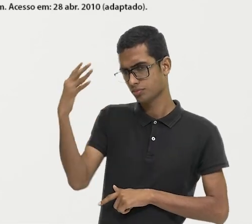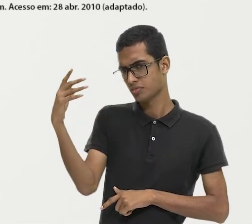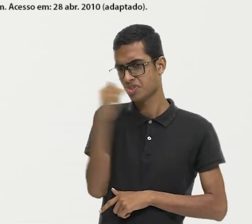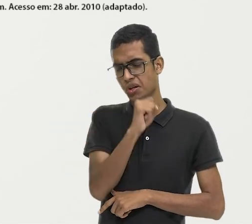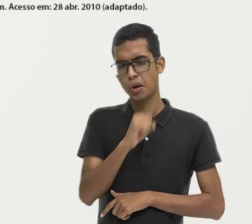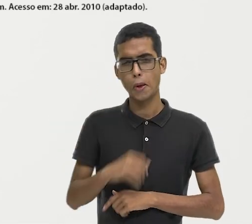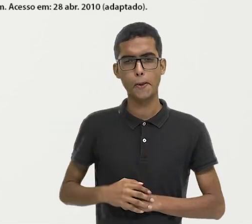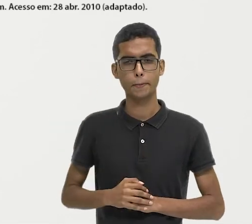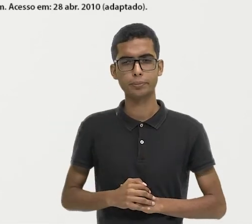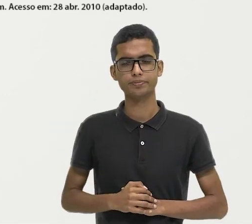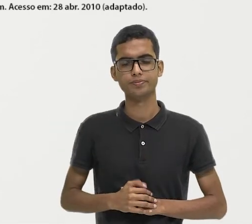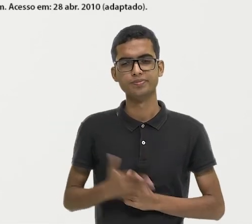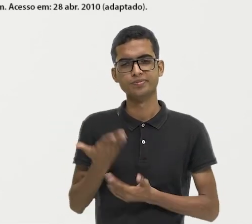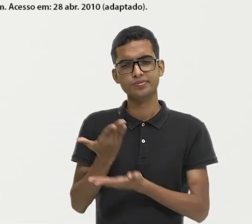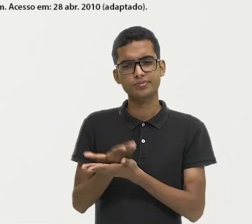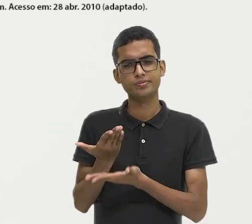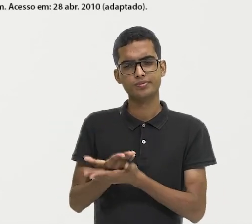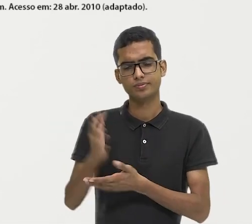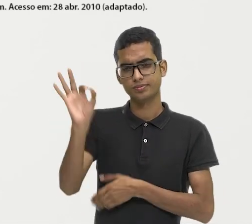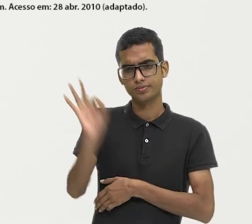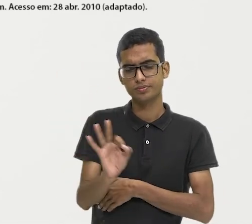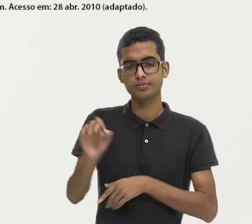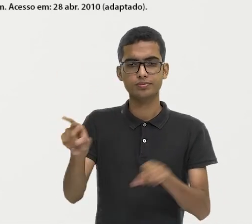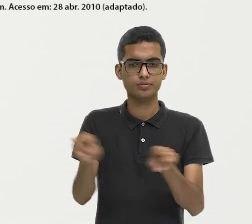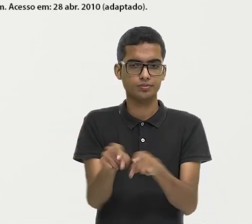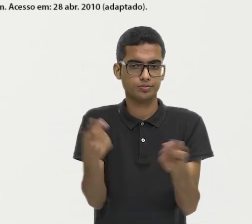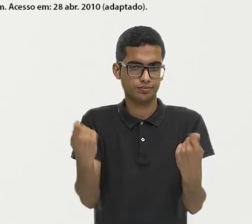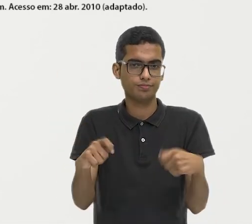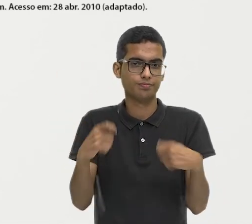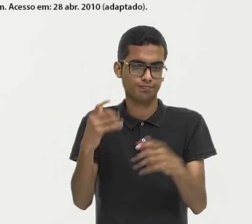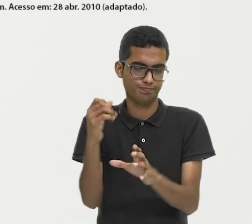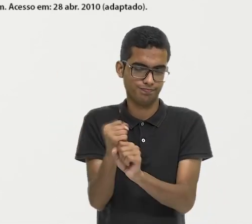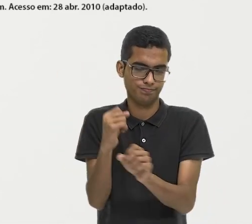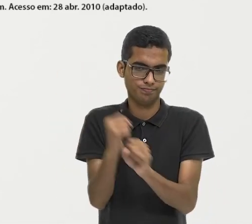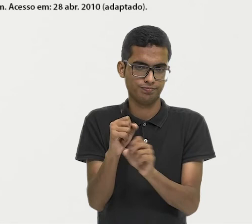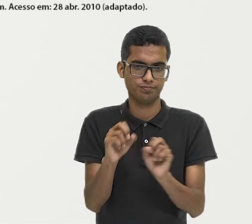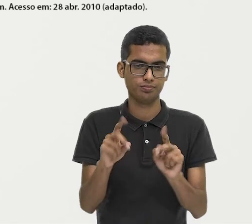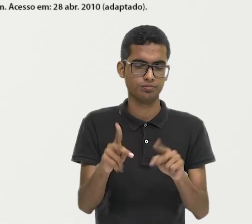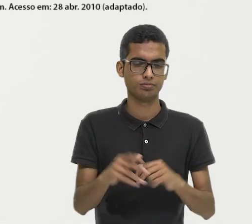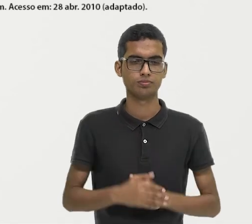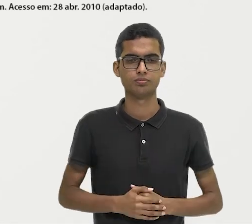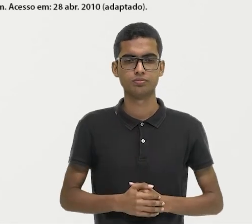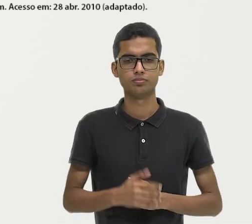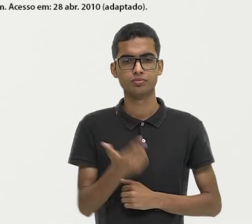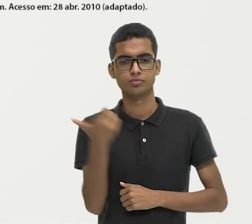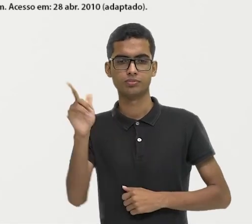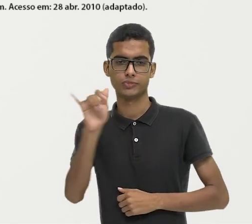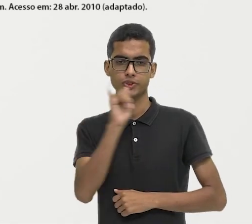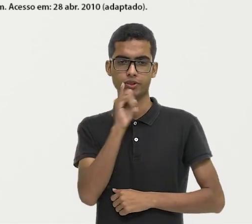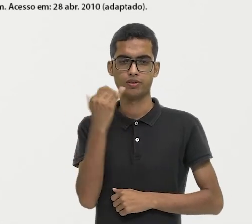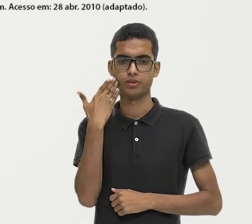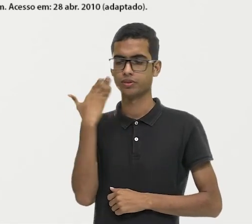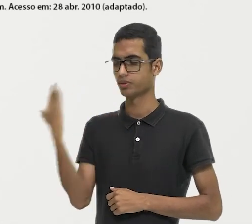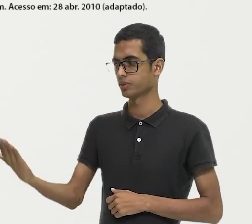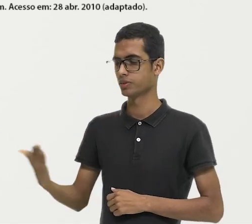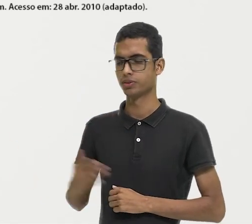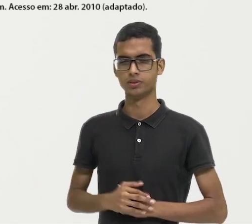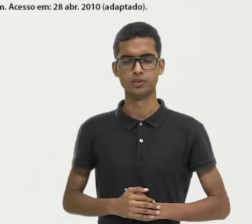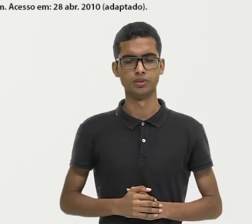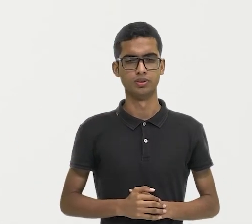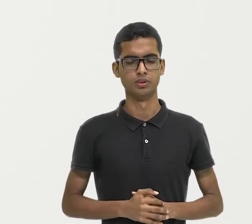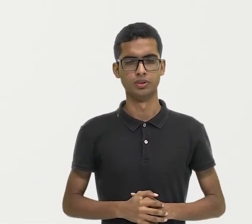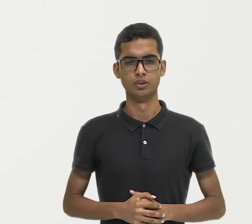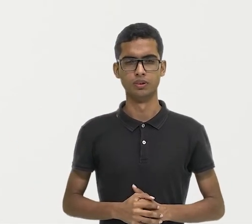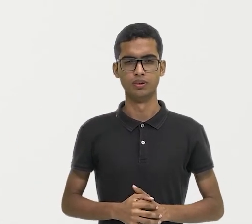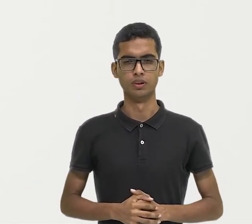consegue resolver. Como essa tratou de porcentagem, tivemos que fazer cálculos, tá bom? Vamos a mais um exemplo aqui, olha